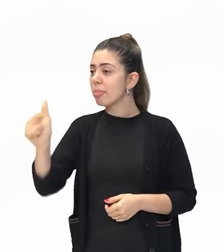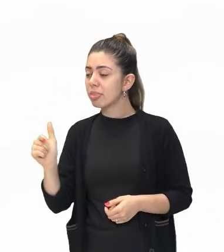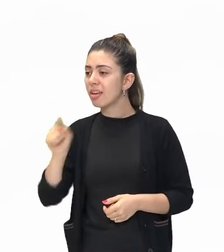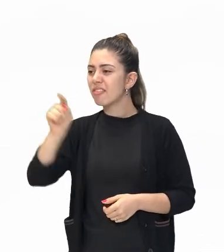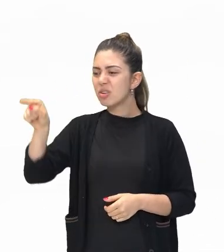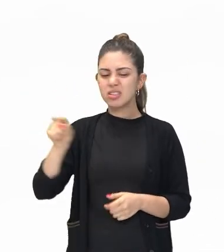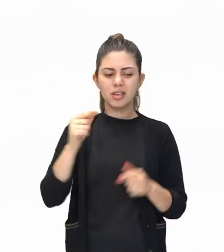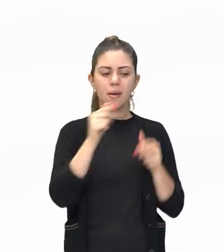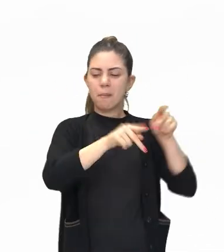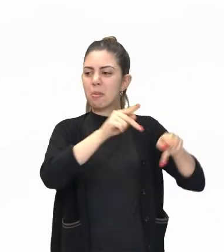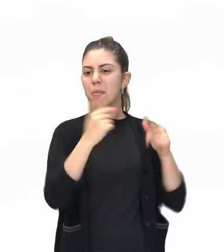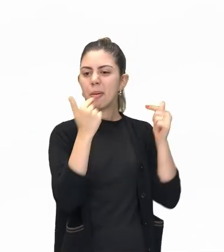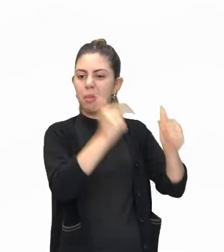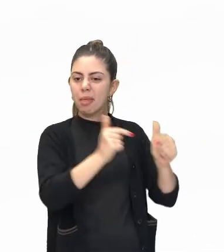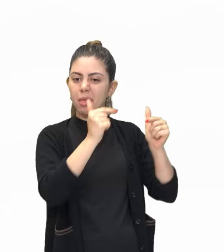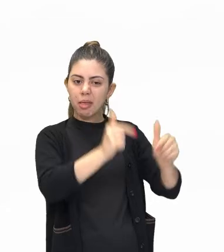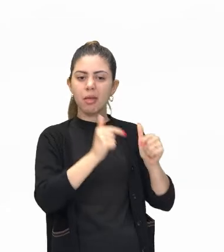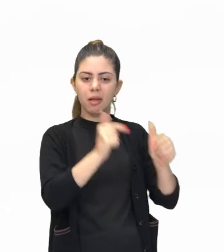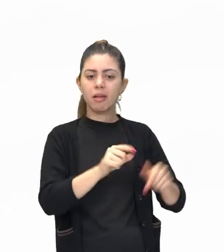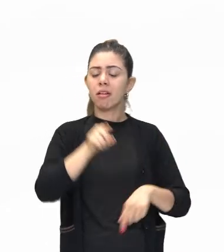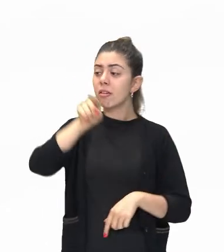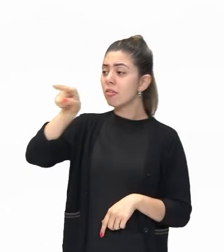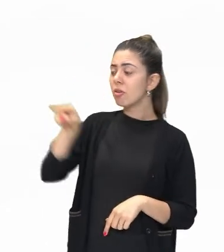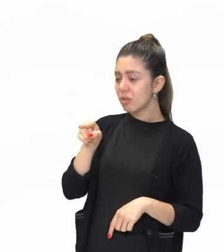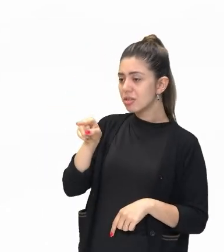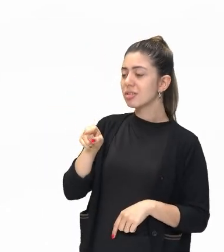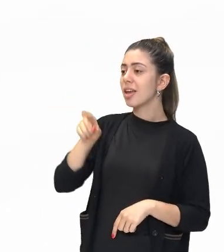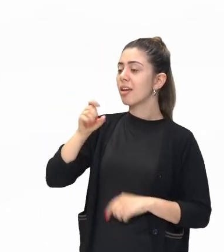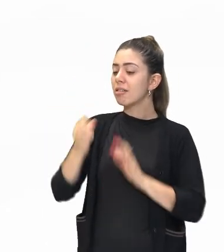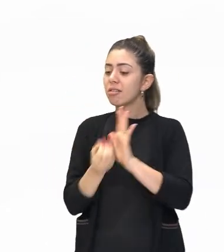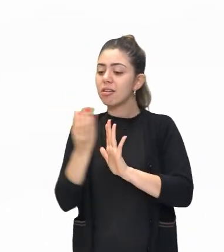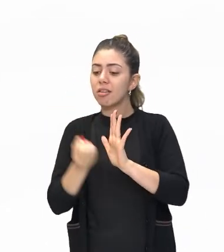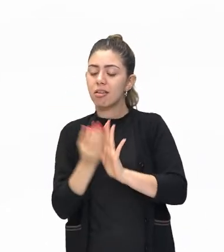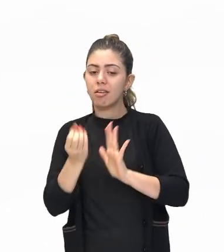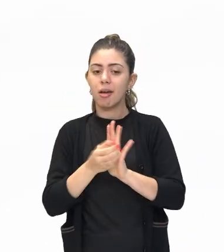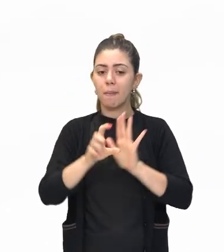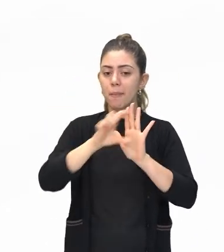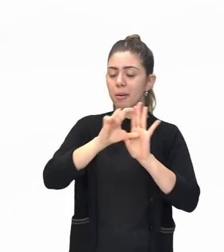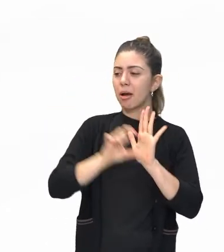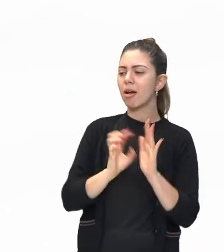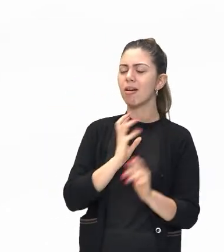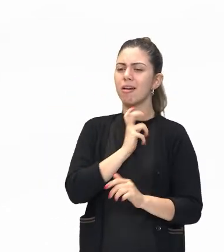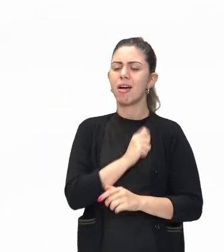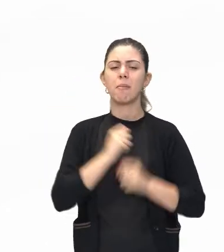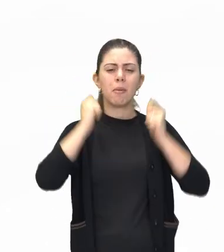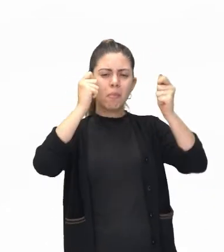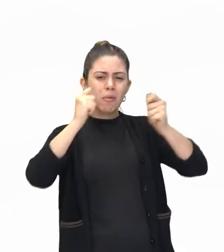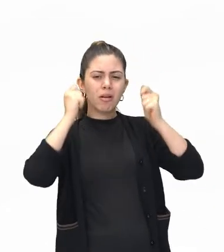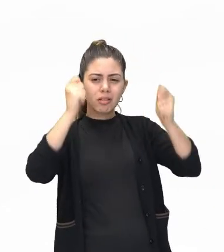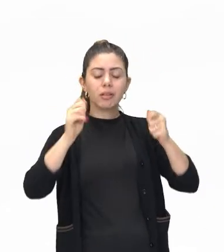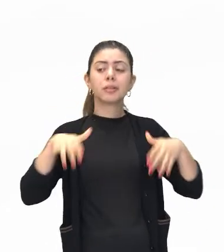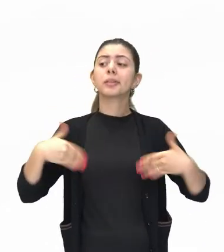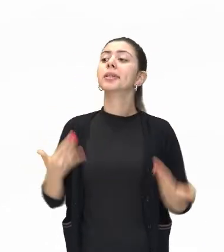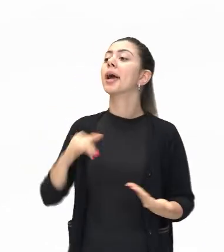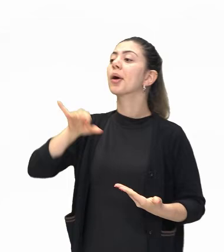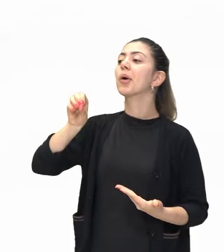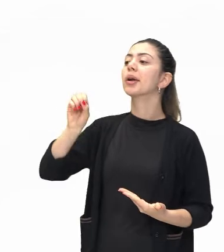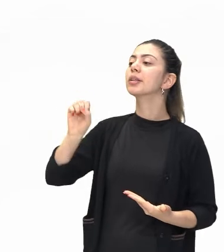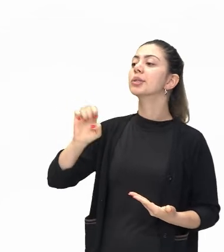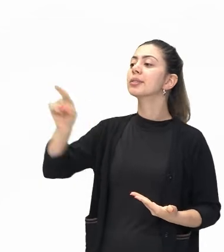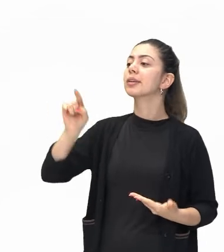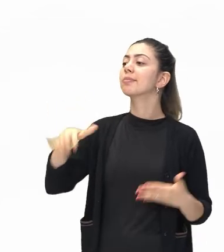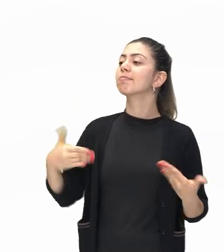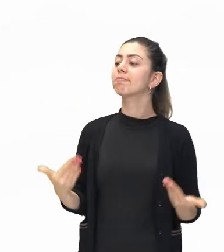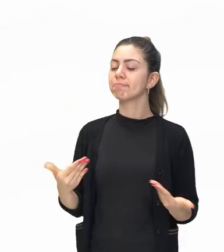zomba dos outros. Você que faz versos, que ama, protesta. E agora, José?